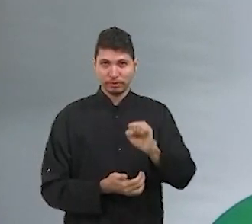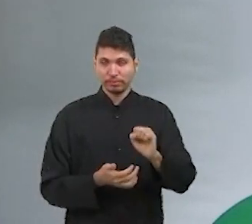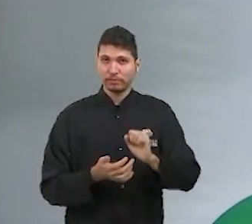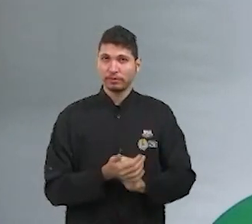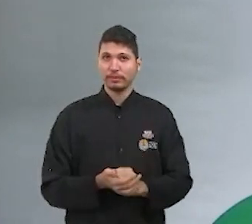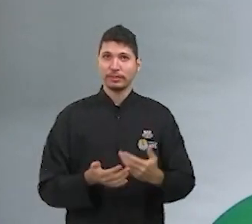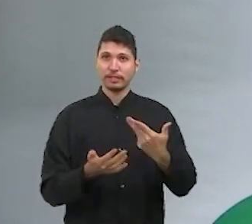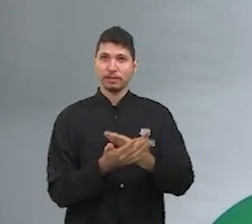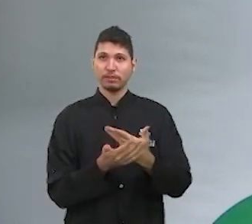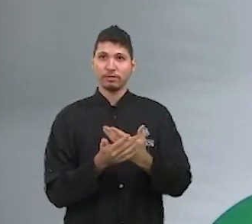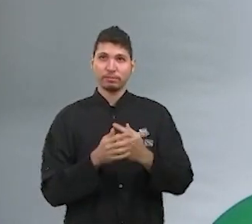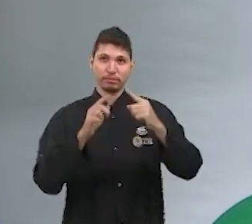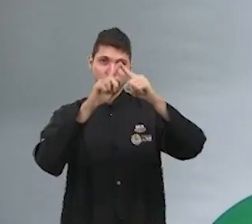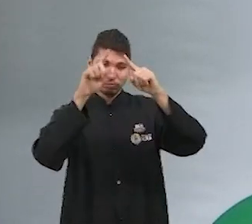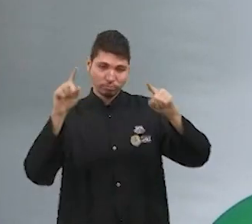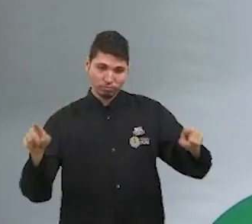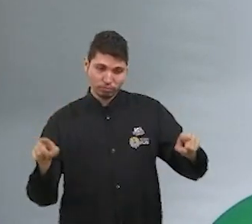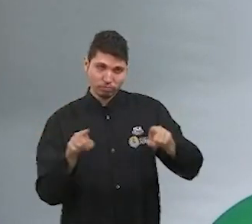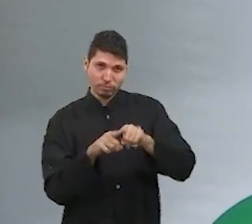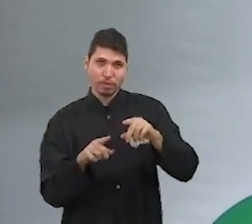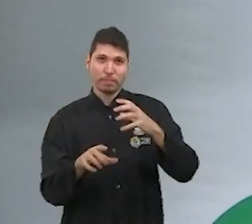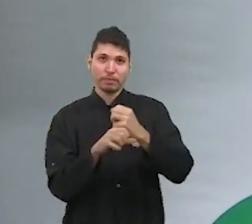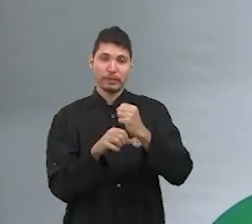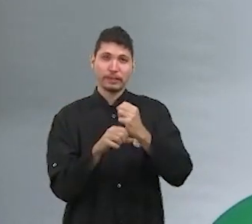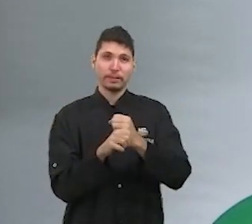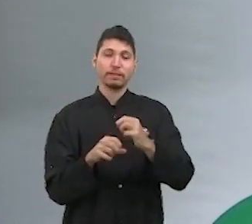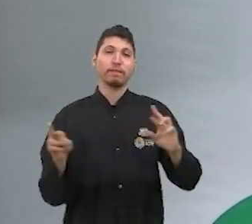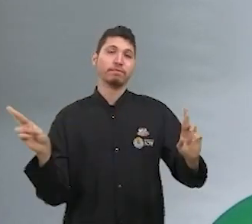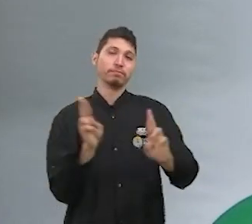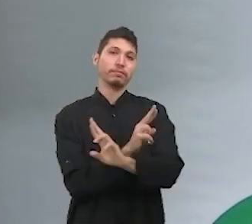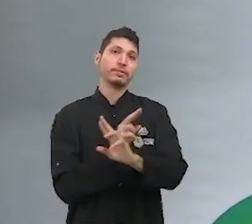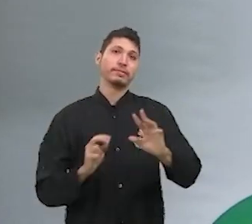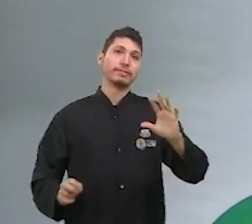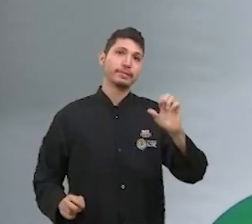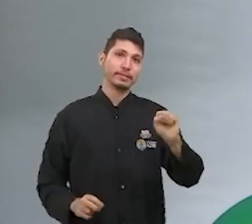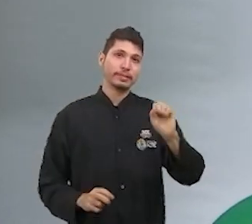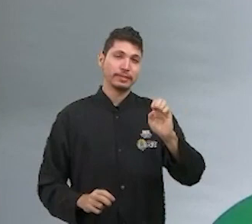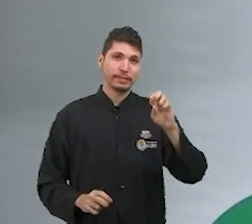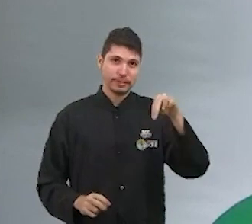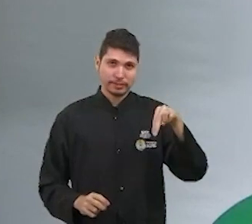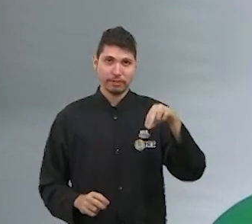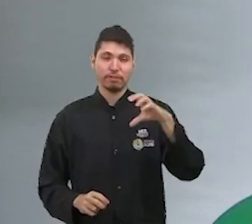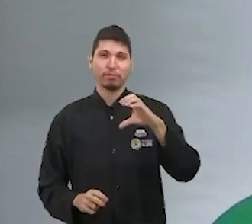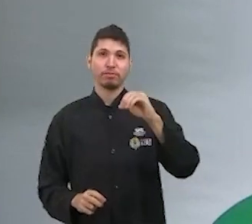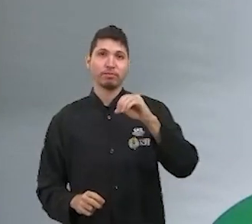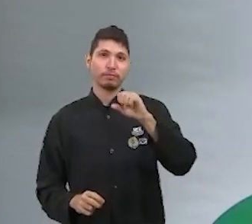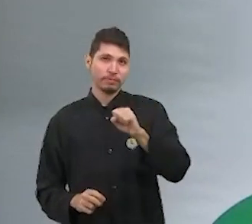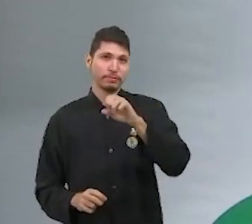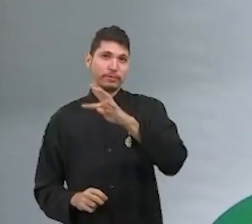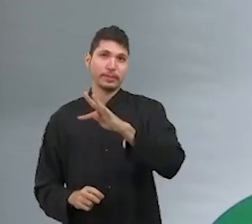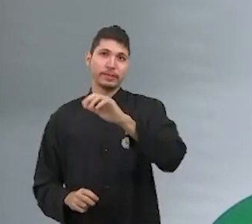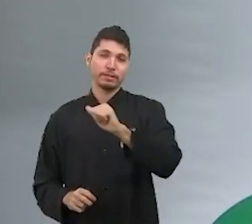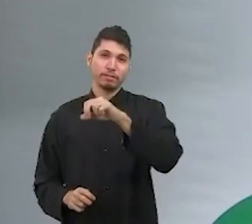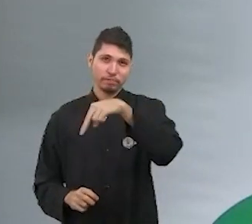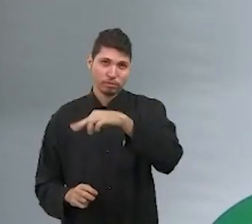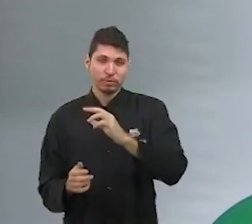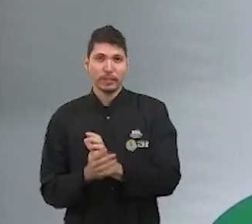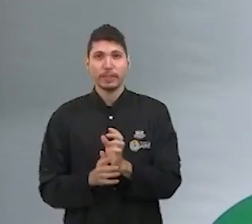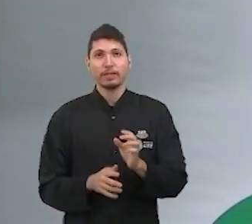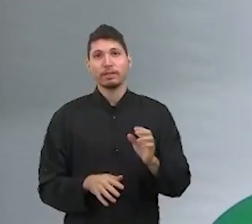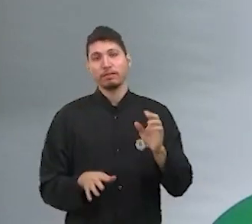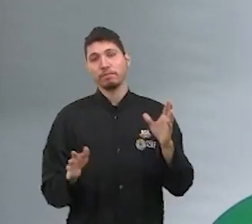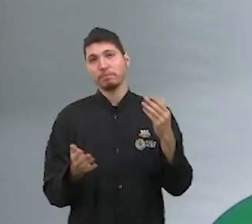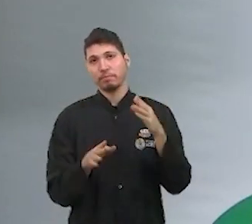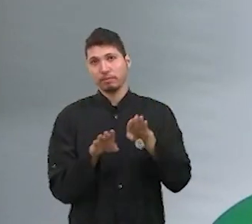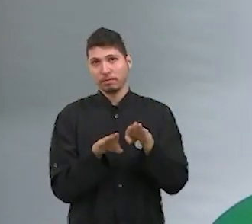tá bom? Envolvendo as relações de seno, cosseno e tangente e também uma aplicaçãozinha usando o teorema de Pitágoras, tá bom? Vamos ver como é que o Enem vai cobrar isso da